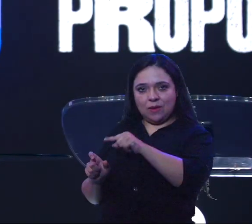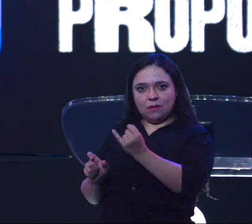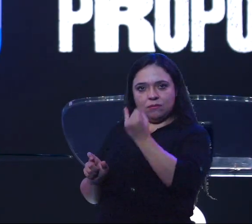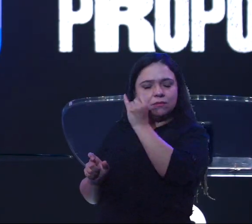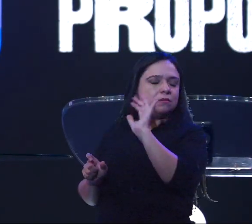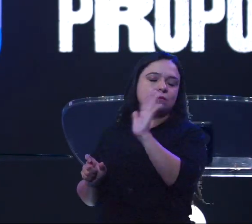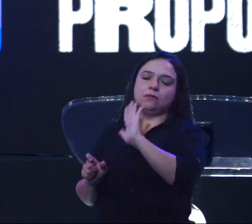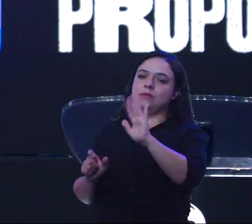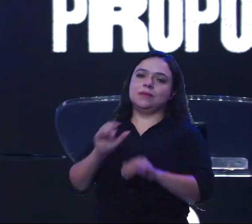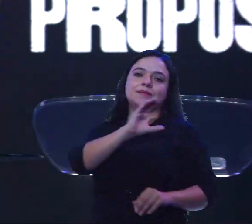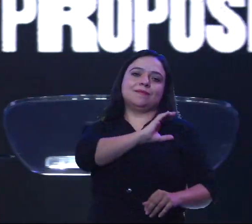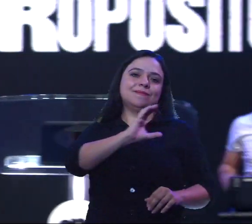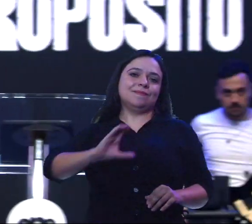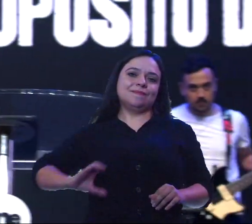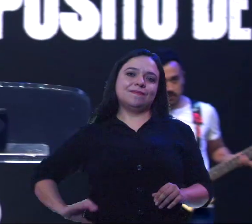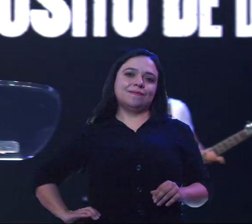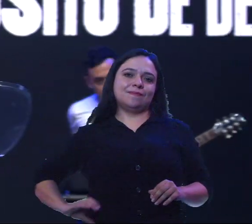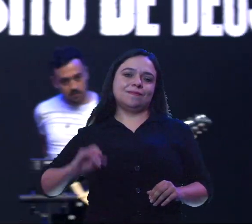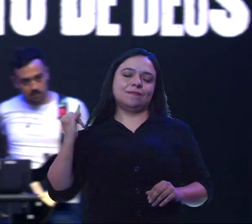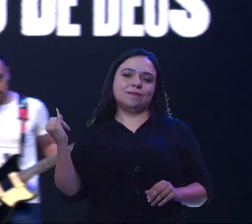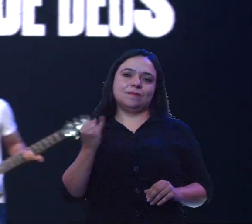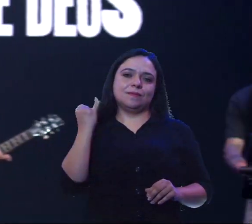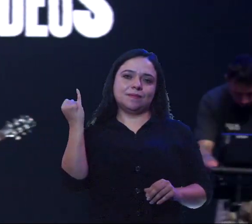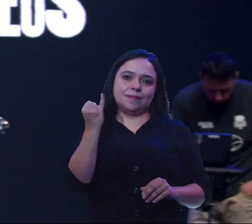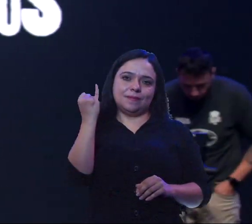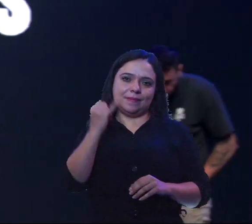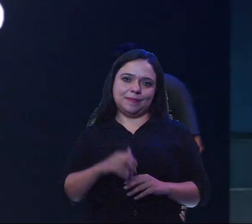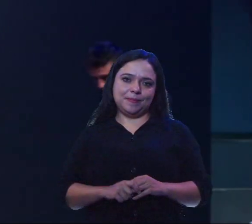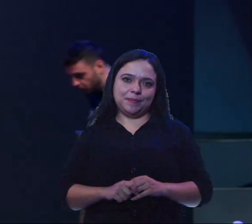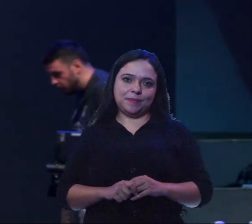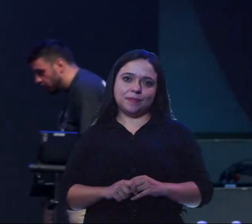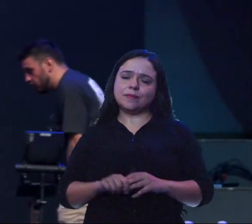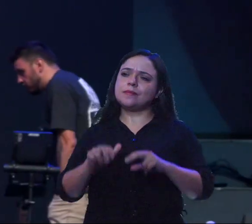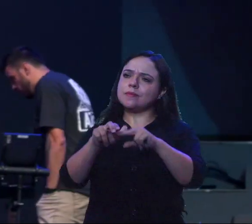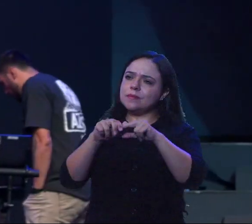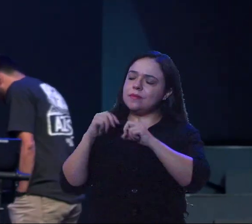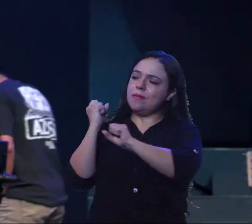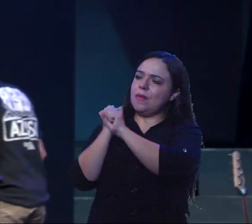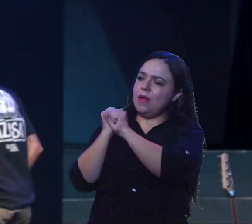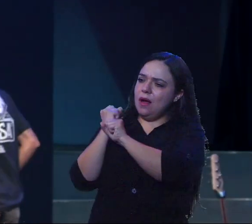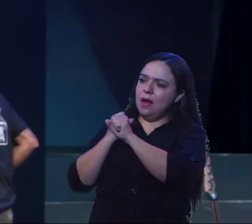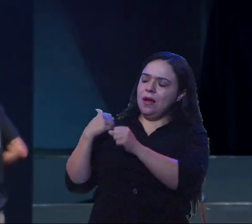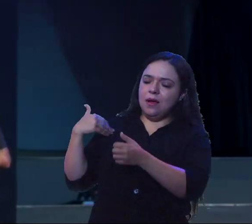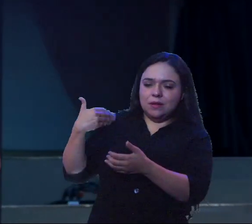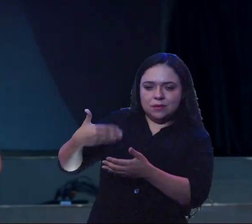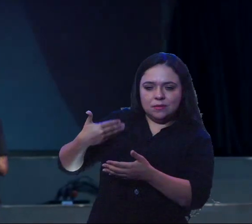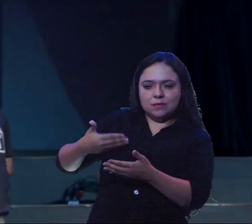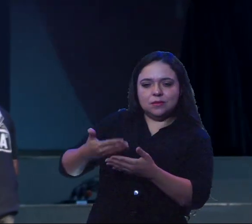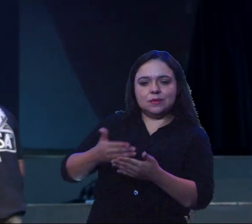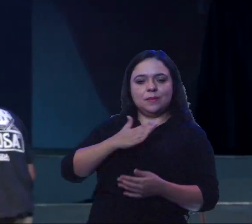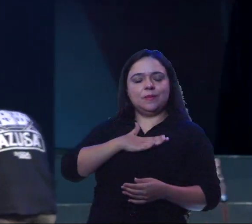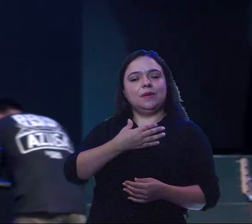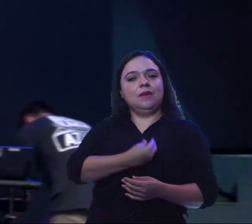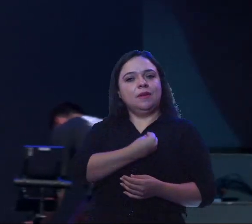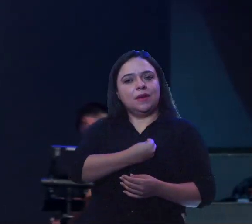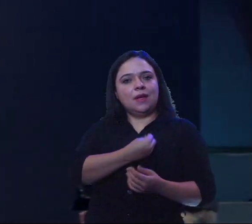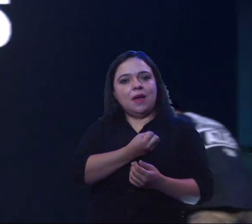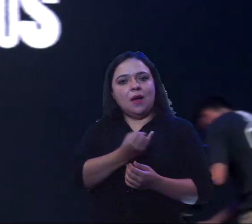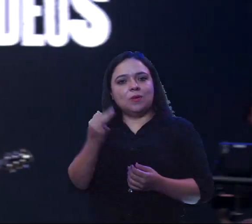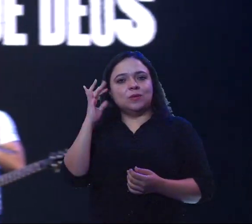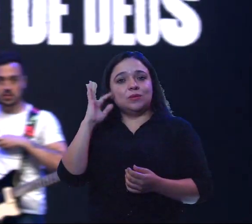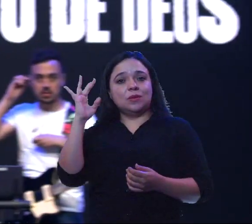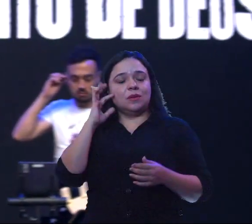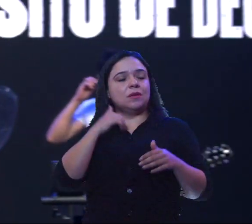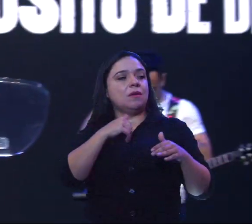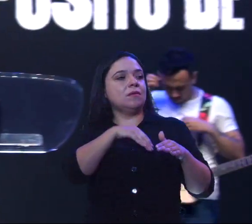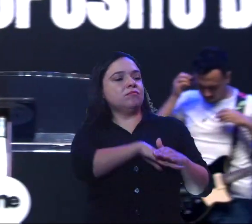Cristo. E sabe, por muitos anos existem sonhos que Deus colocou sobre a minha vida que eu guardei numa gaveta como